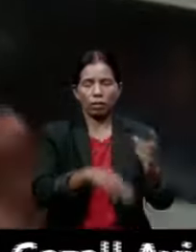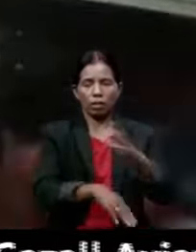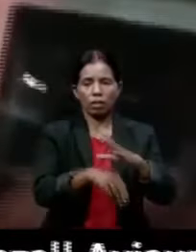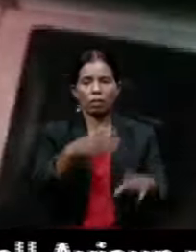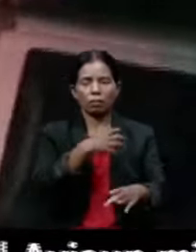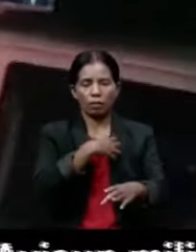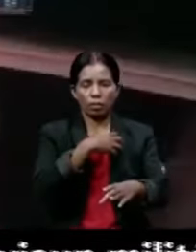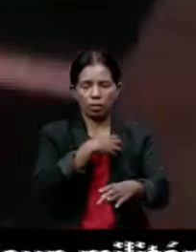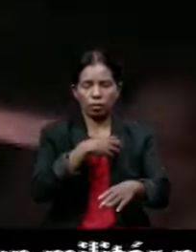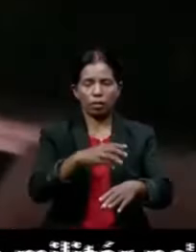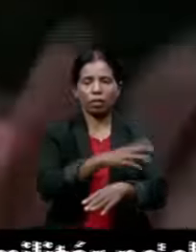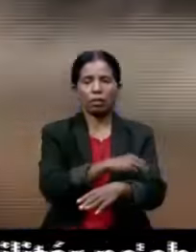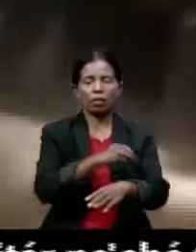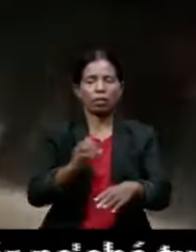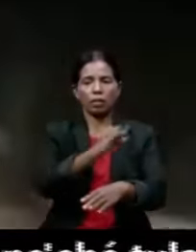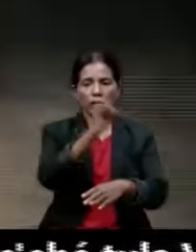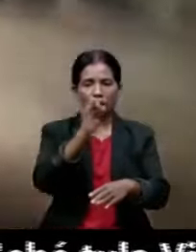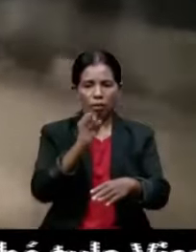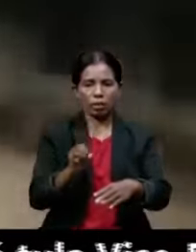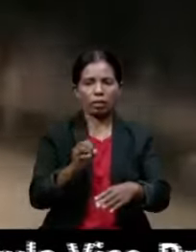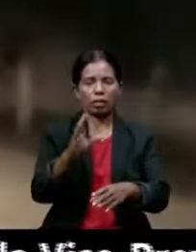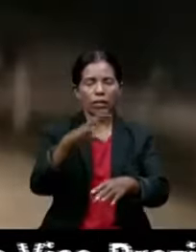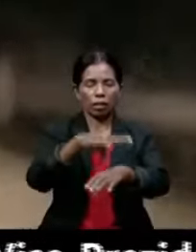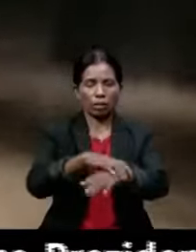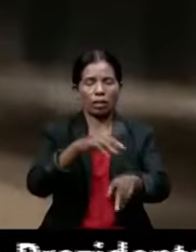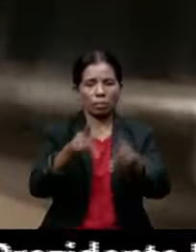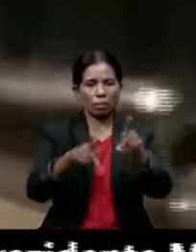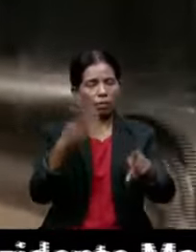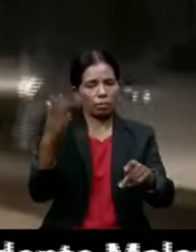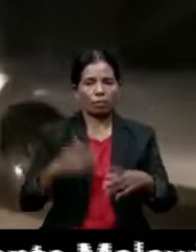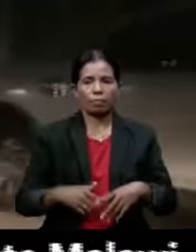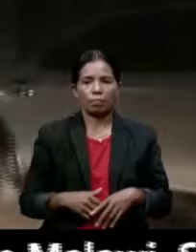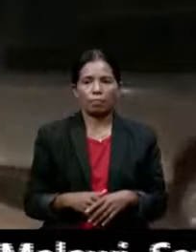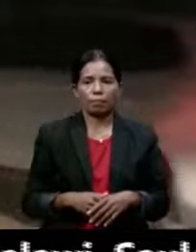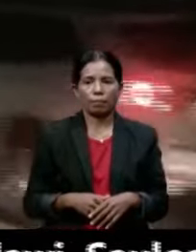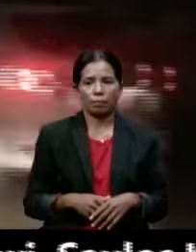departamento de investigação criminal, detém ricas fal e cidadão refere. João Carlos, GMN.